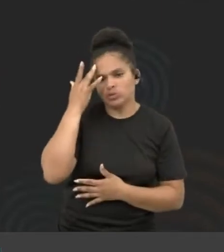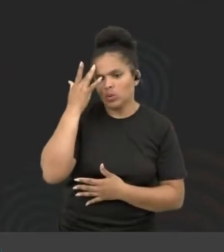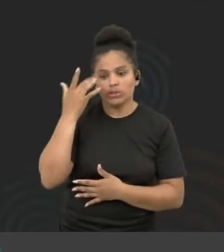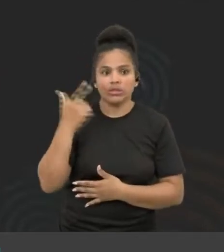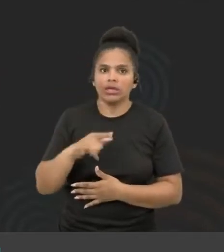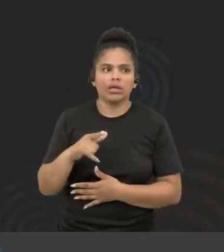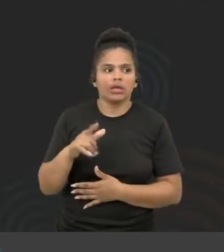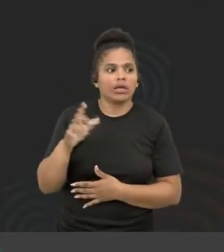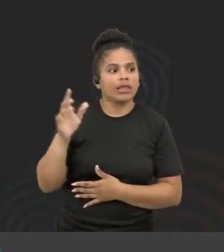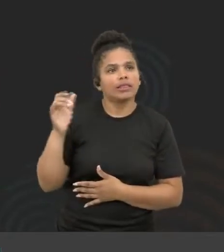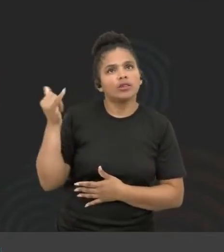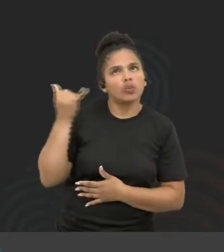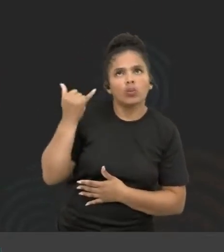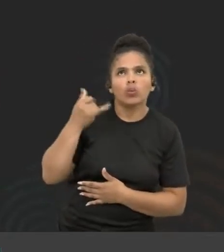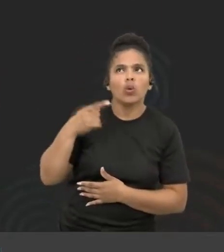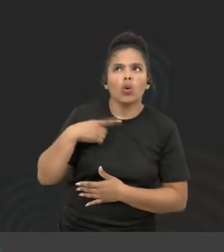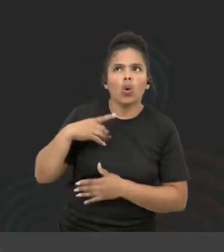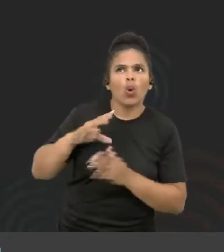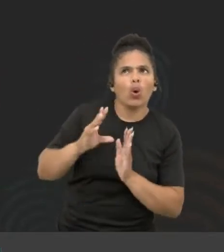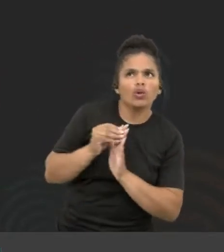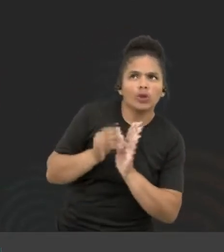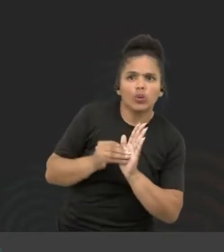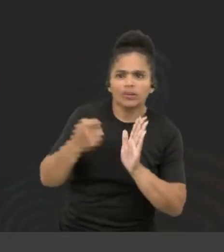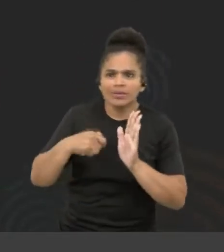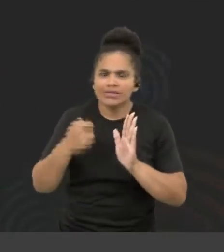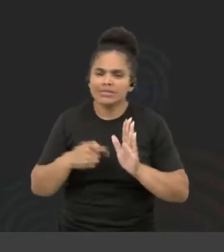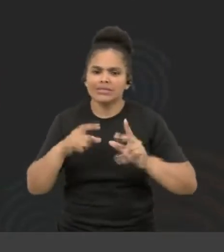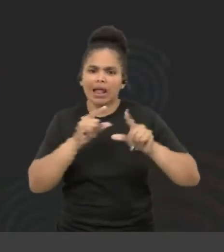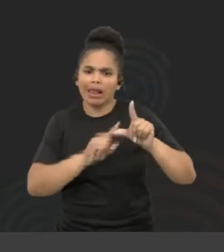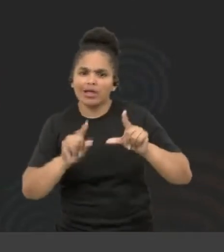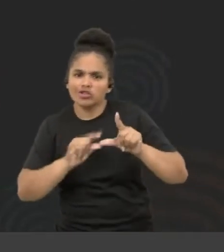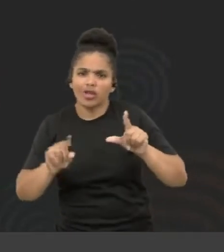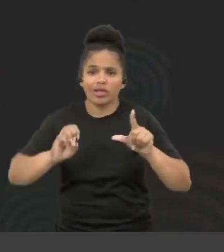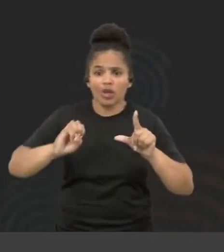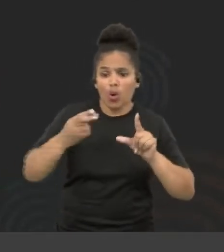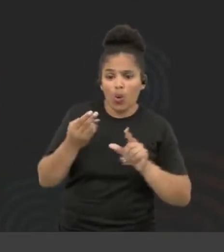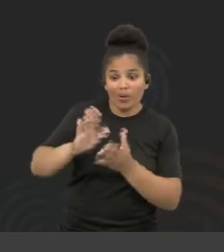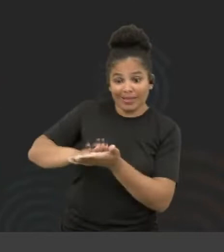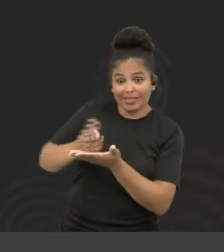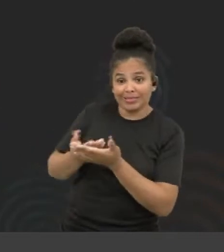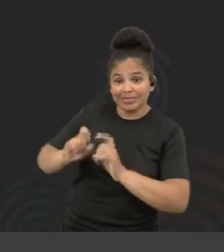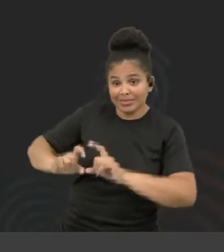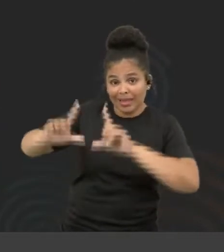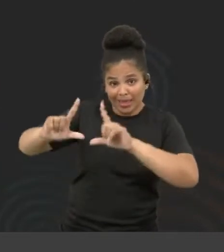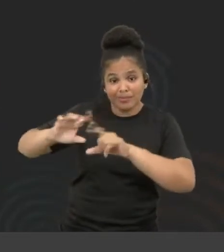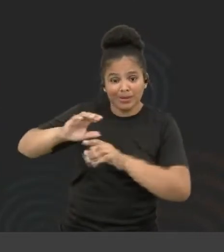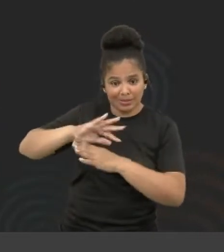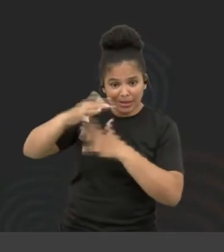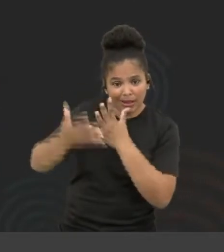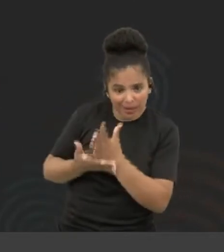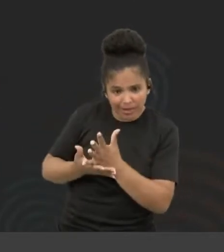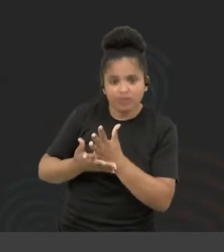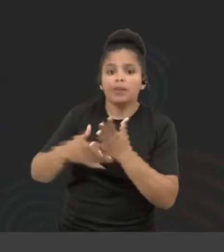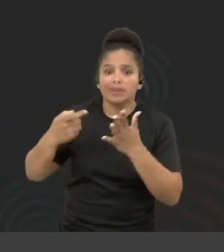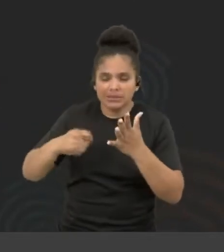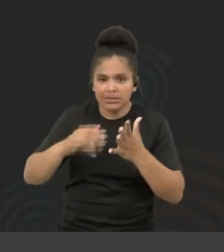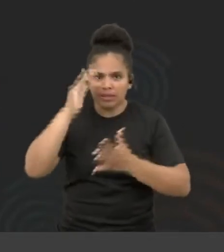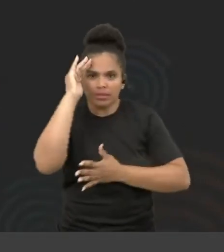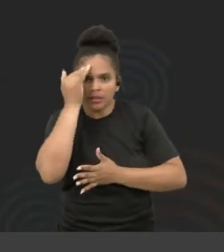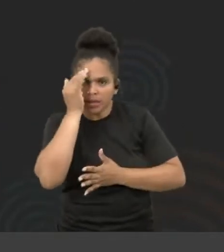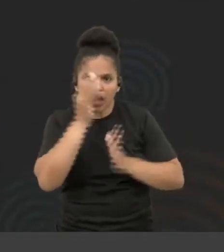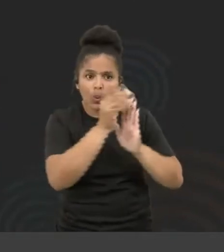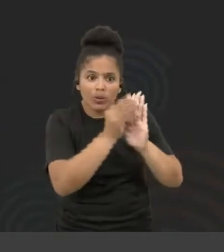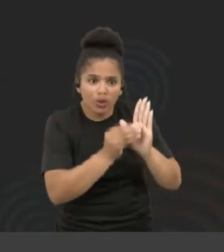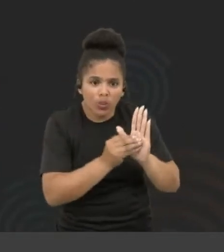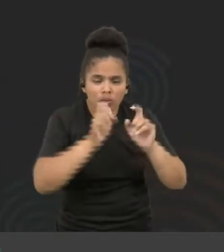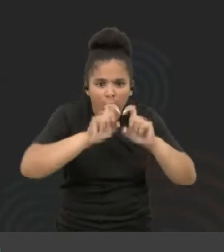ouvir um determinado conteúdo, que precisam de legendas ou intérprete de Libras para poder compreender um conteúdo em uma tela, pessoas